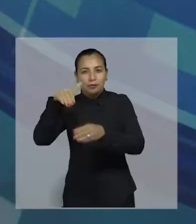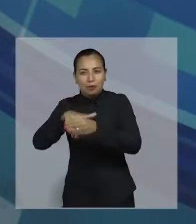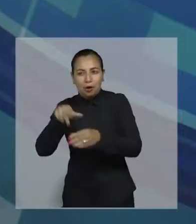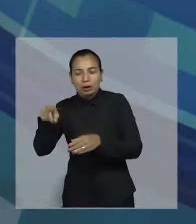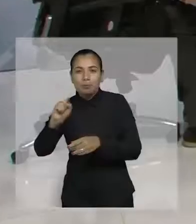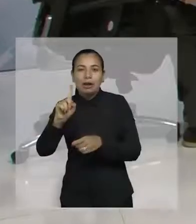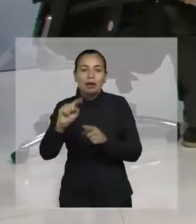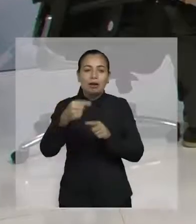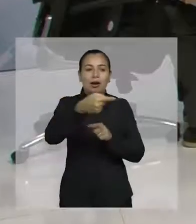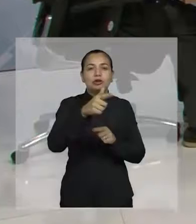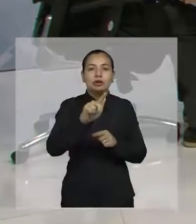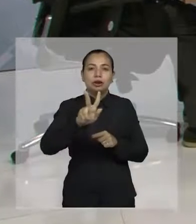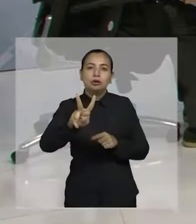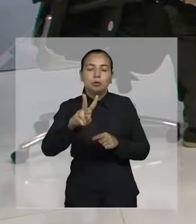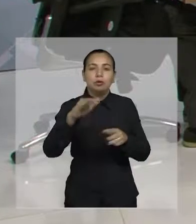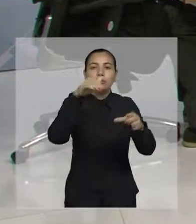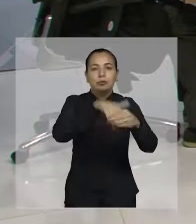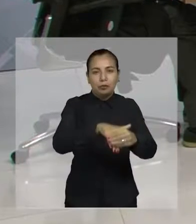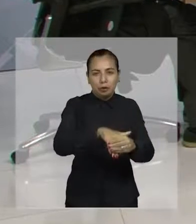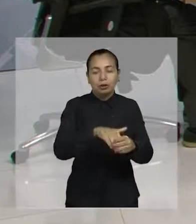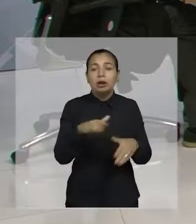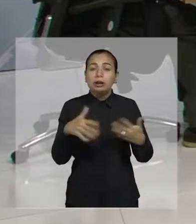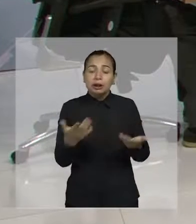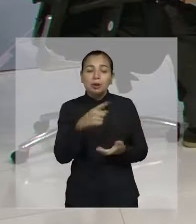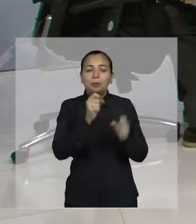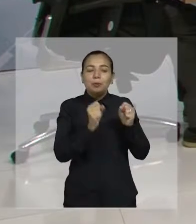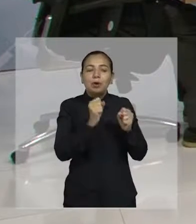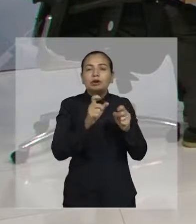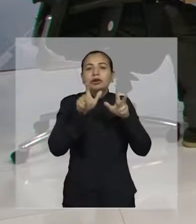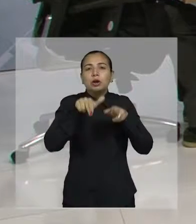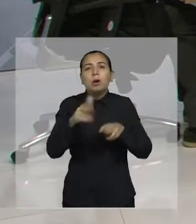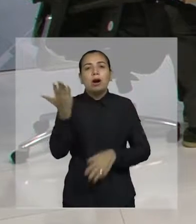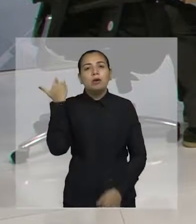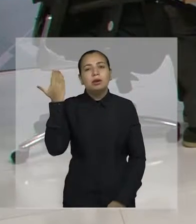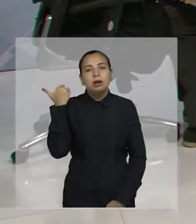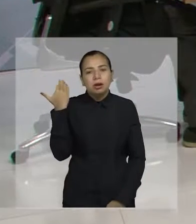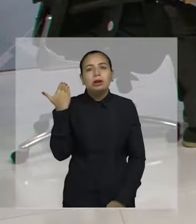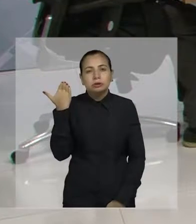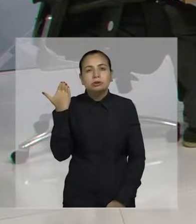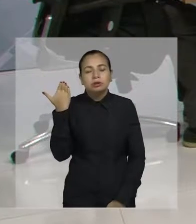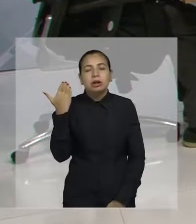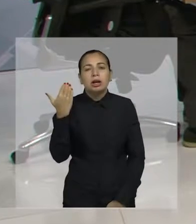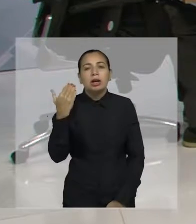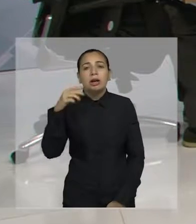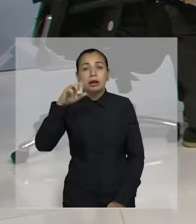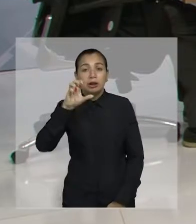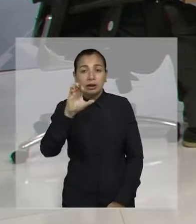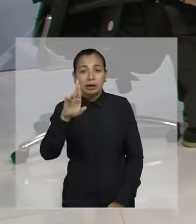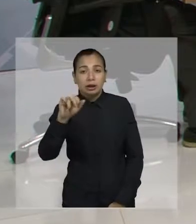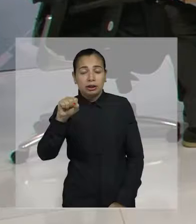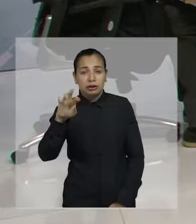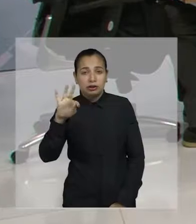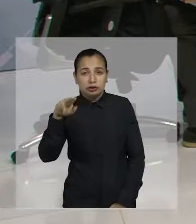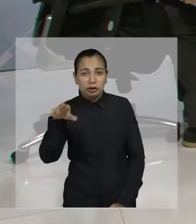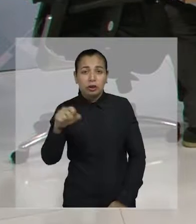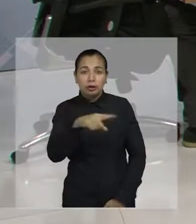Né? Foi. Então ele pode ser o Cristiano Machado para liberar o PMDB